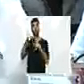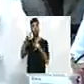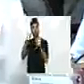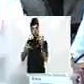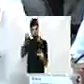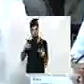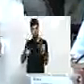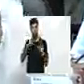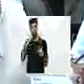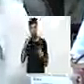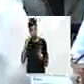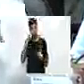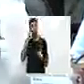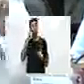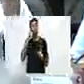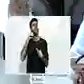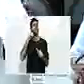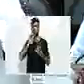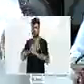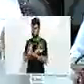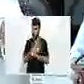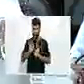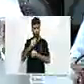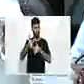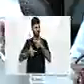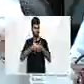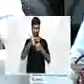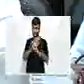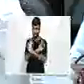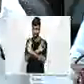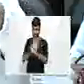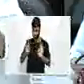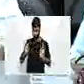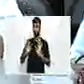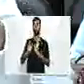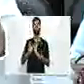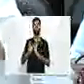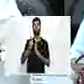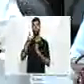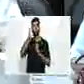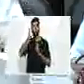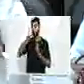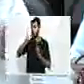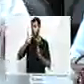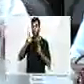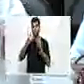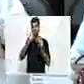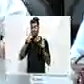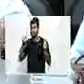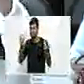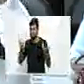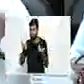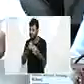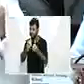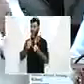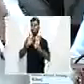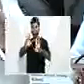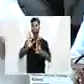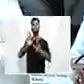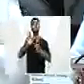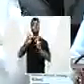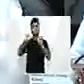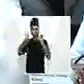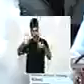os fazem excelente serviço não consegue atender do jeito que gostaríamos mas dentro das